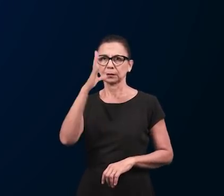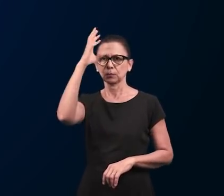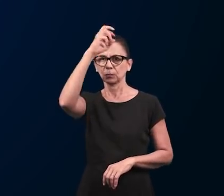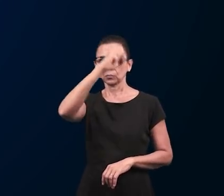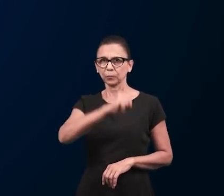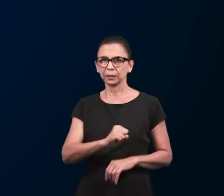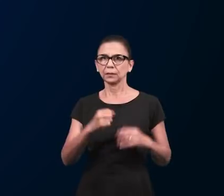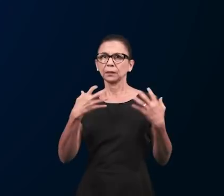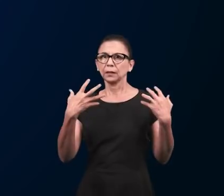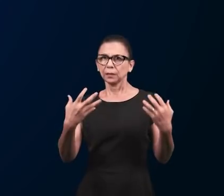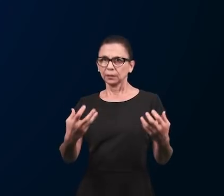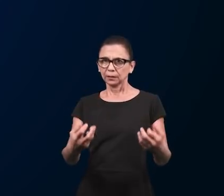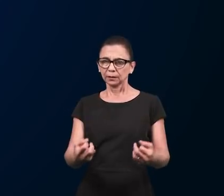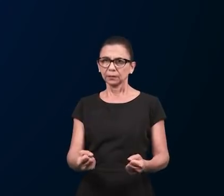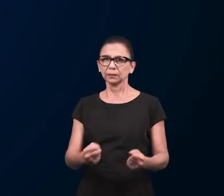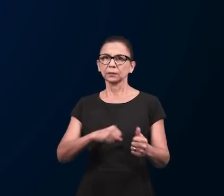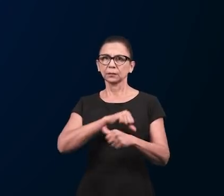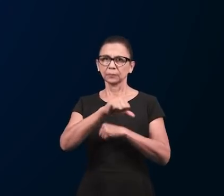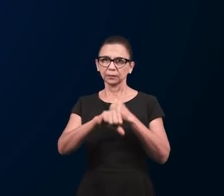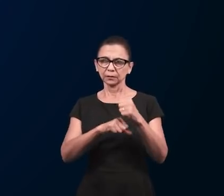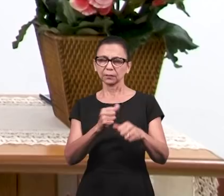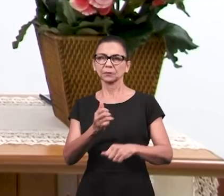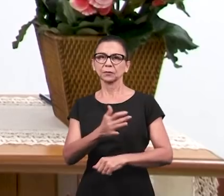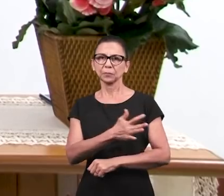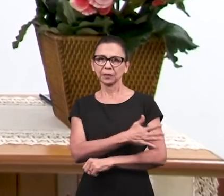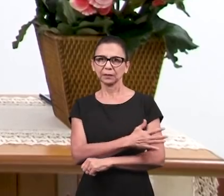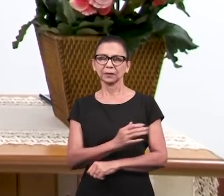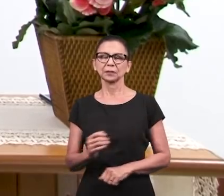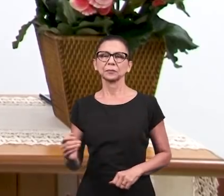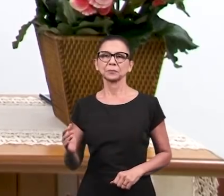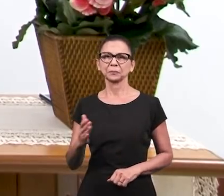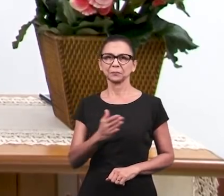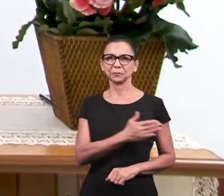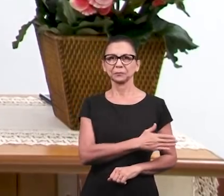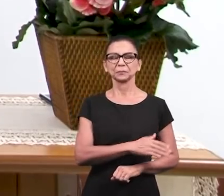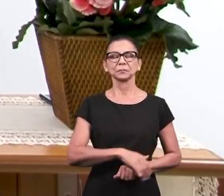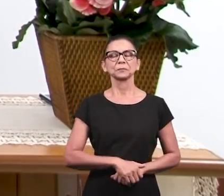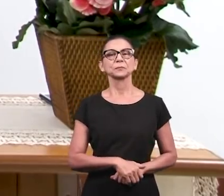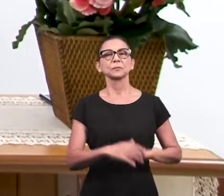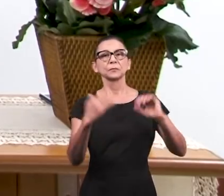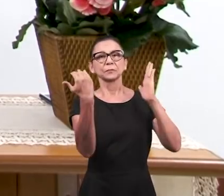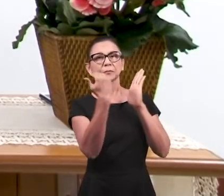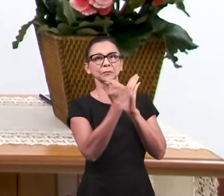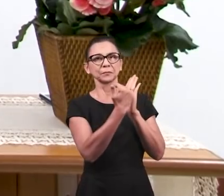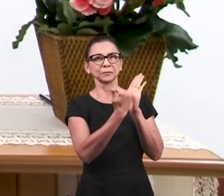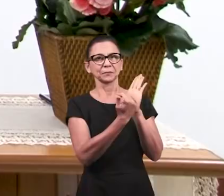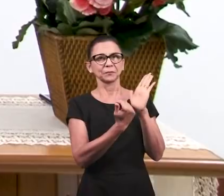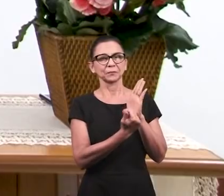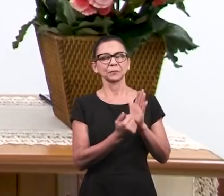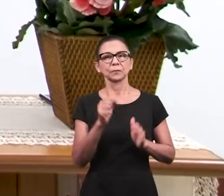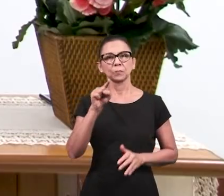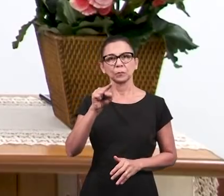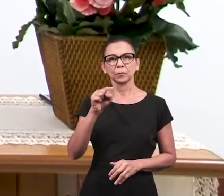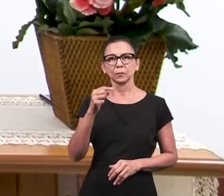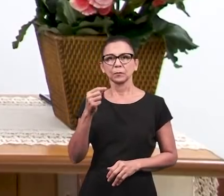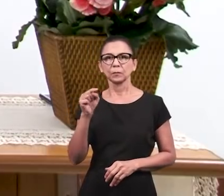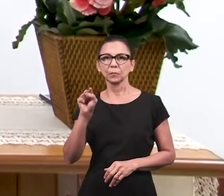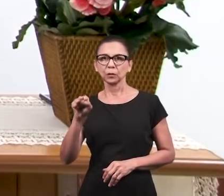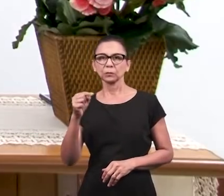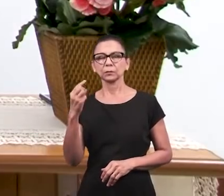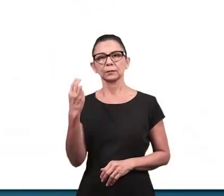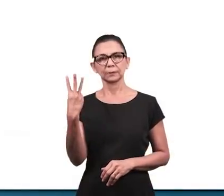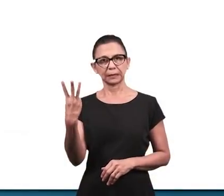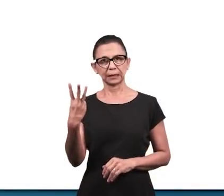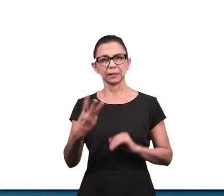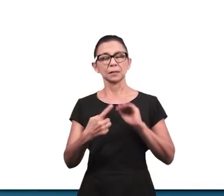os cure. A paz do Senhor Jesus. Muito bem, meus irmãos. Então agora, na sequência, vamos à pergunta